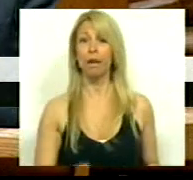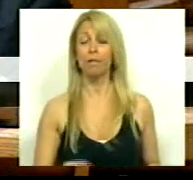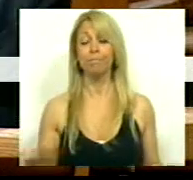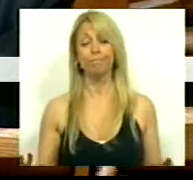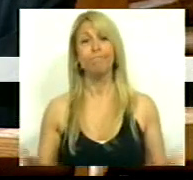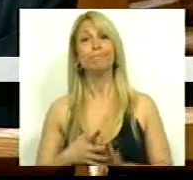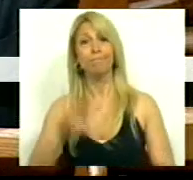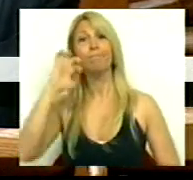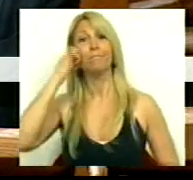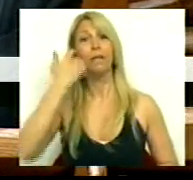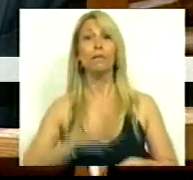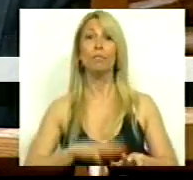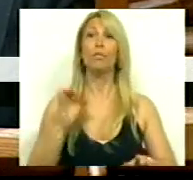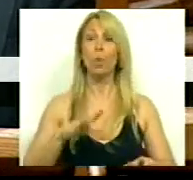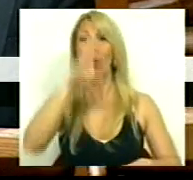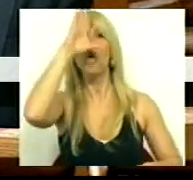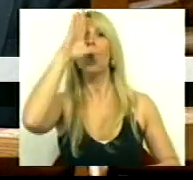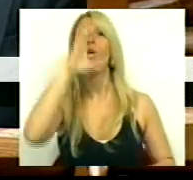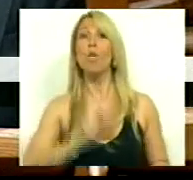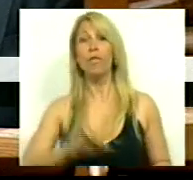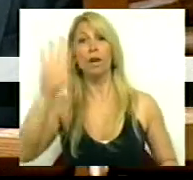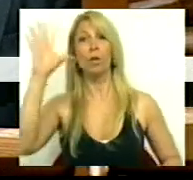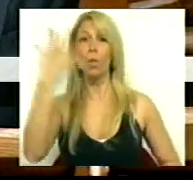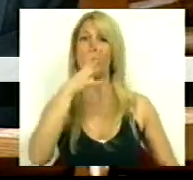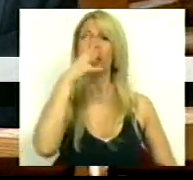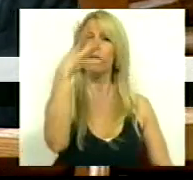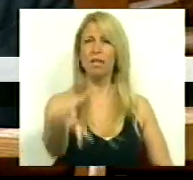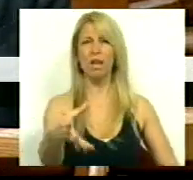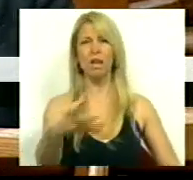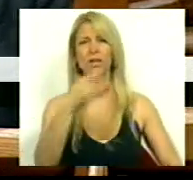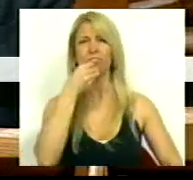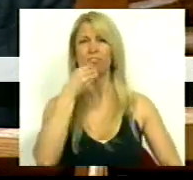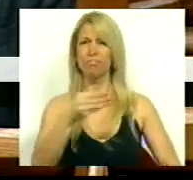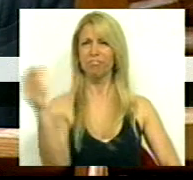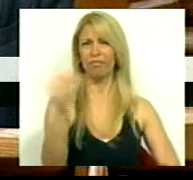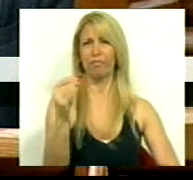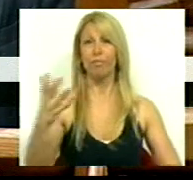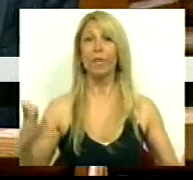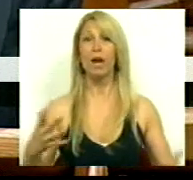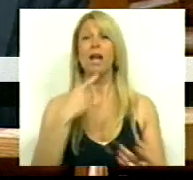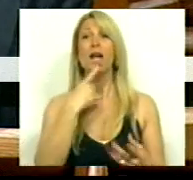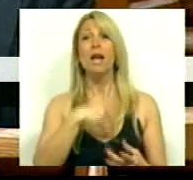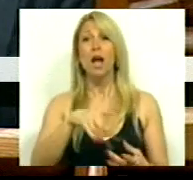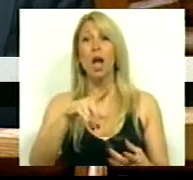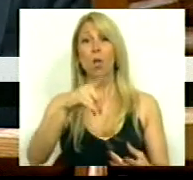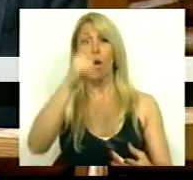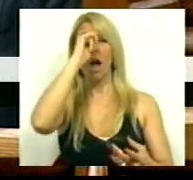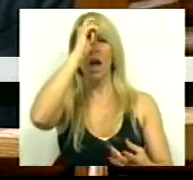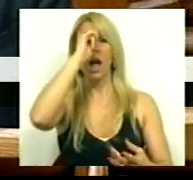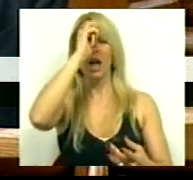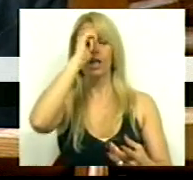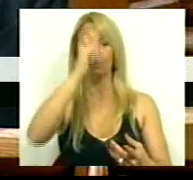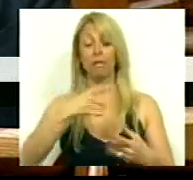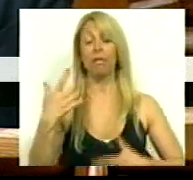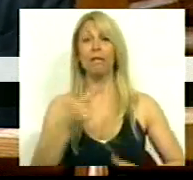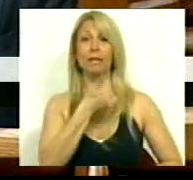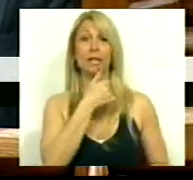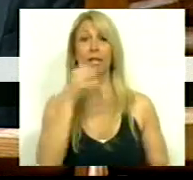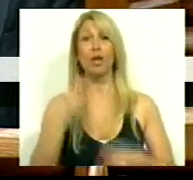em causa quando o Governo, afirmando hipocritamente respeitar a decisão do Tribunal